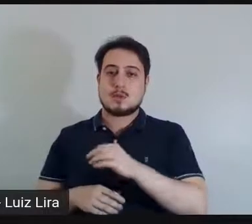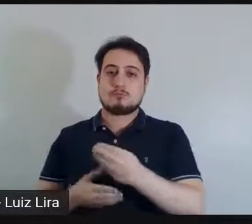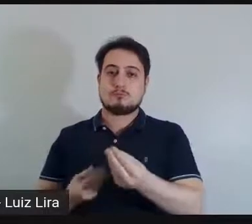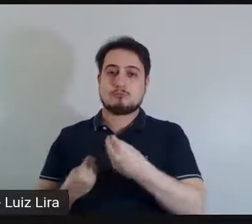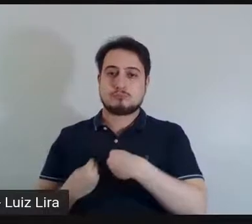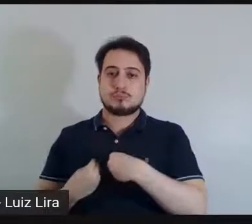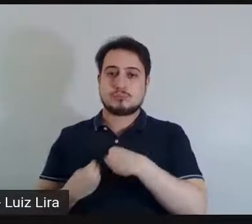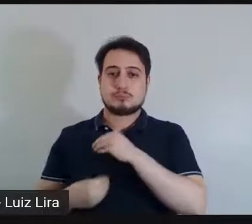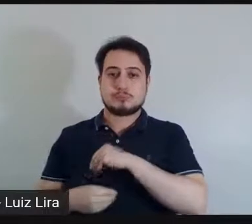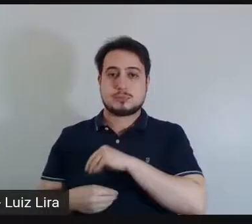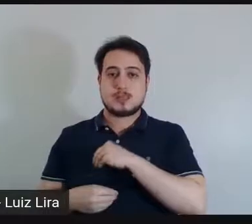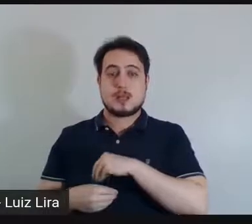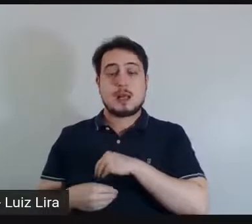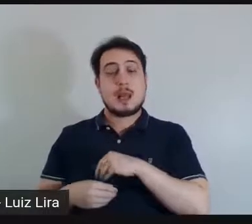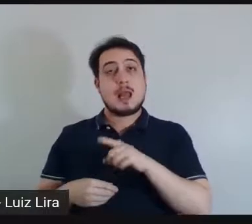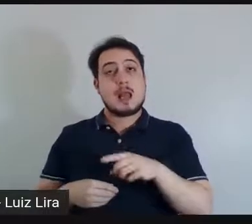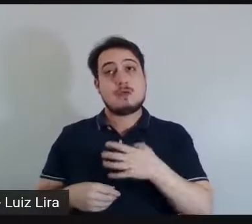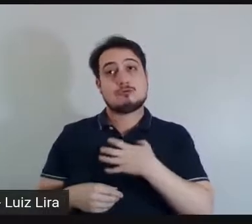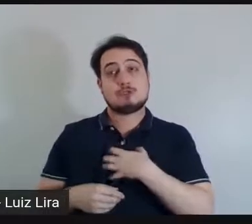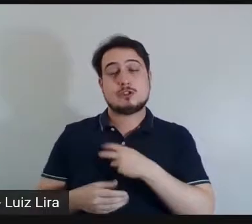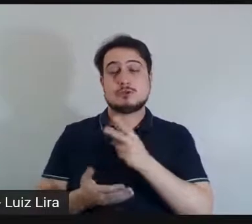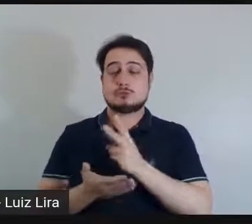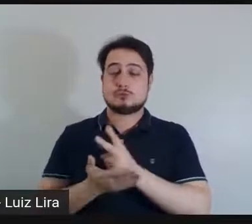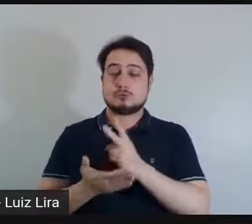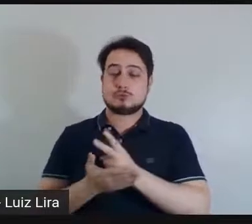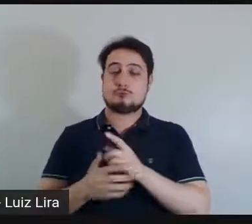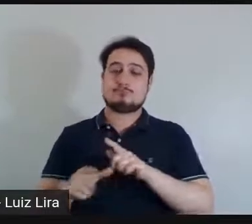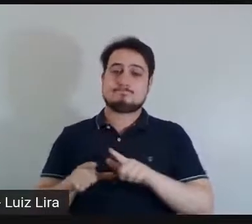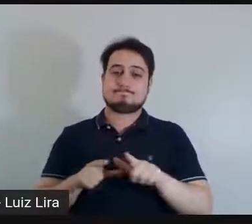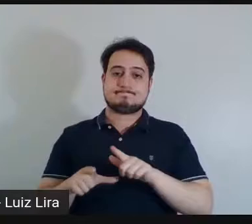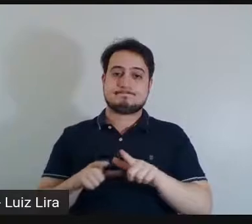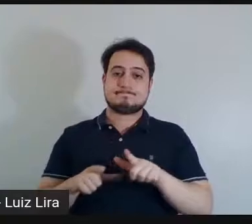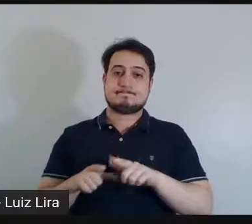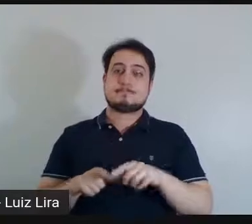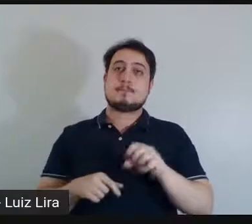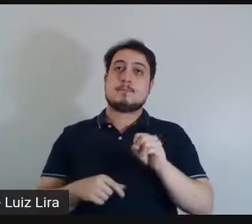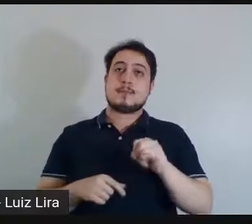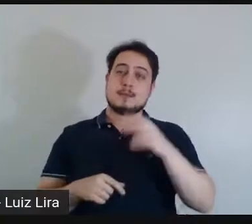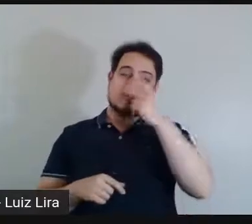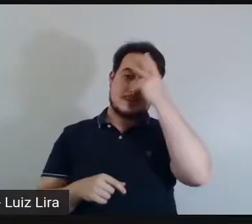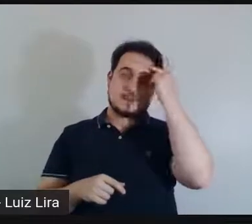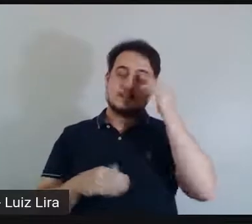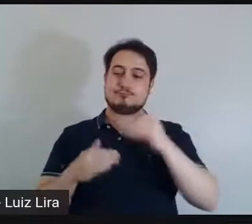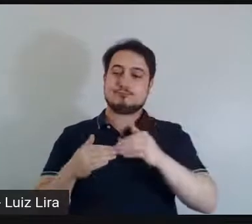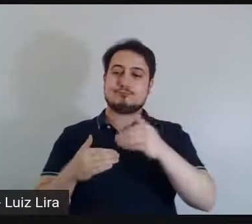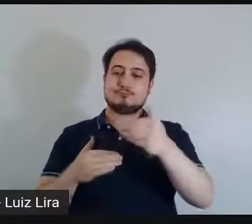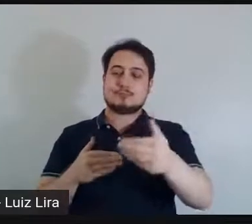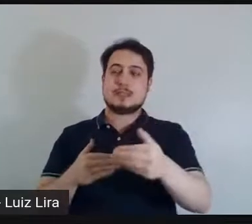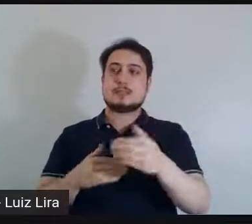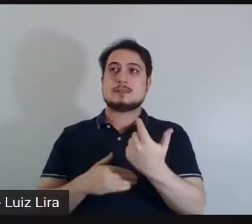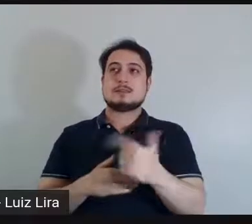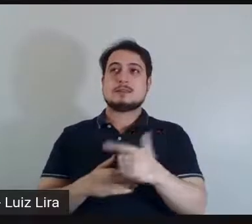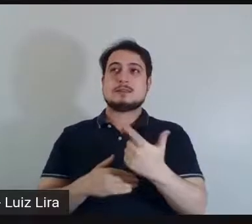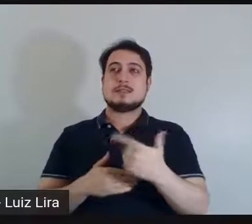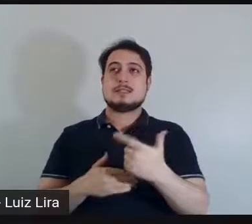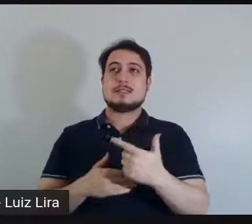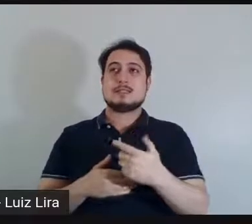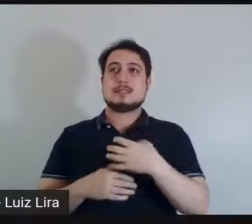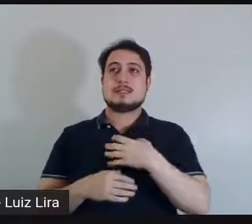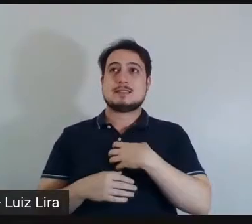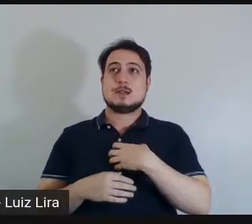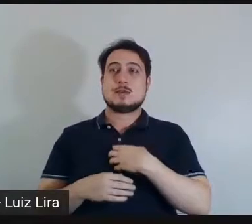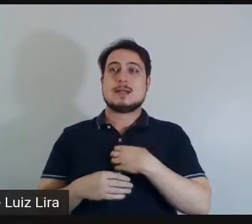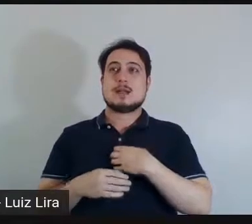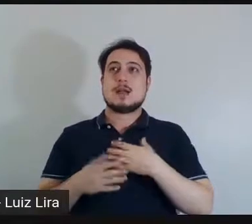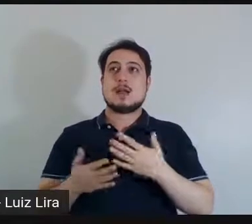manter o emprego. Agora, quem de repente está à margem e assim não teria uma